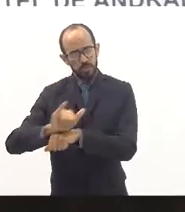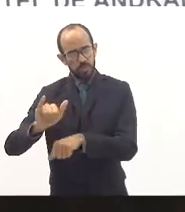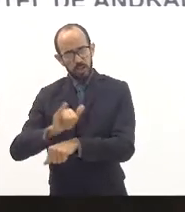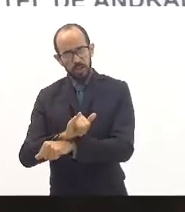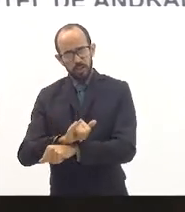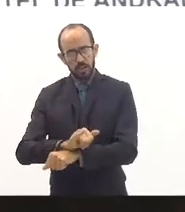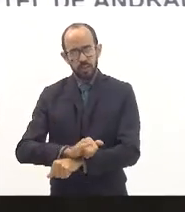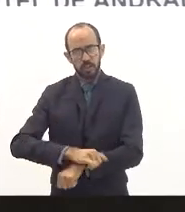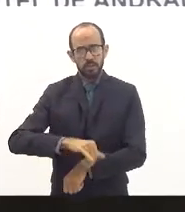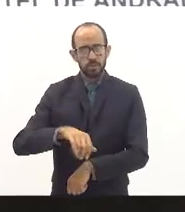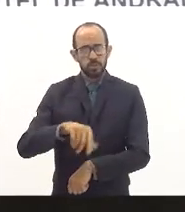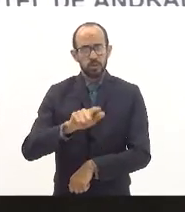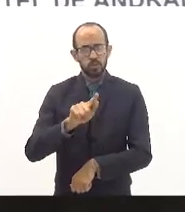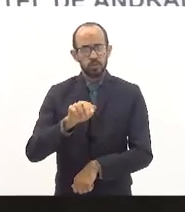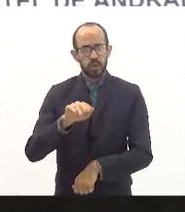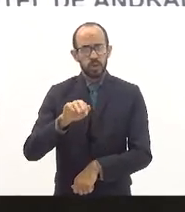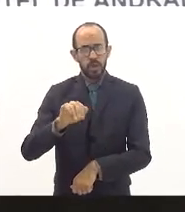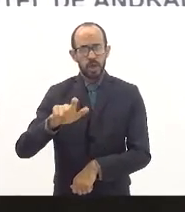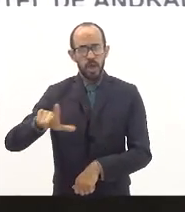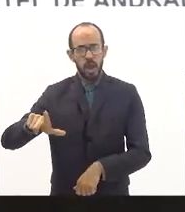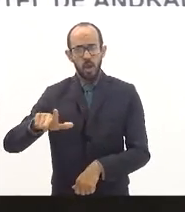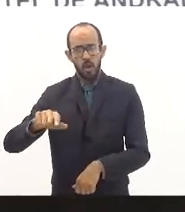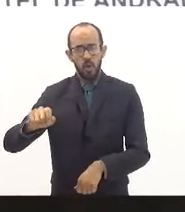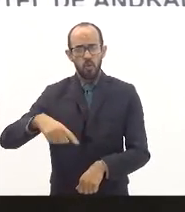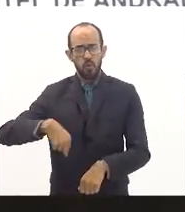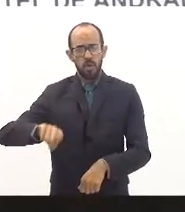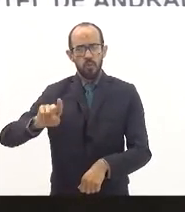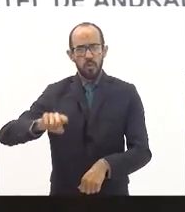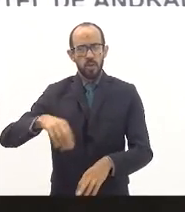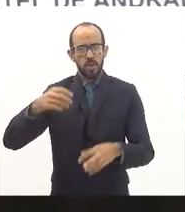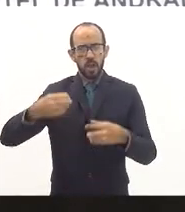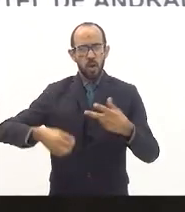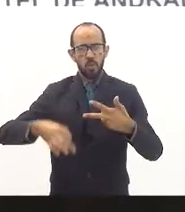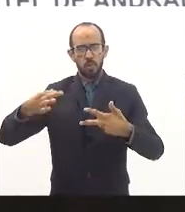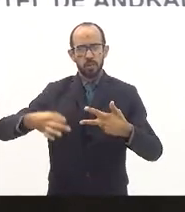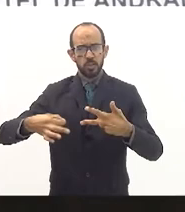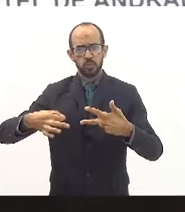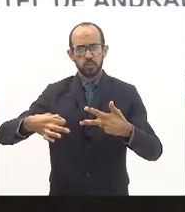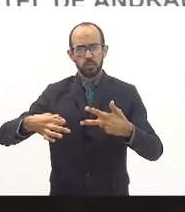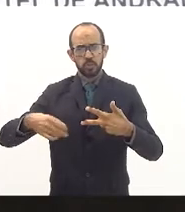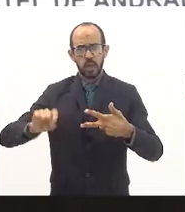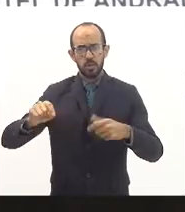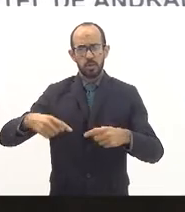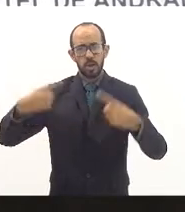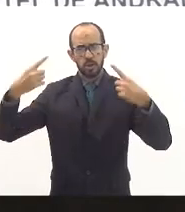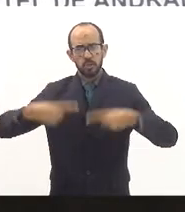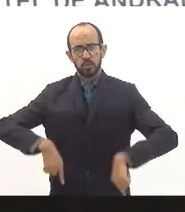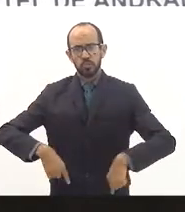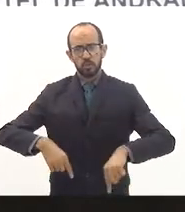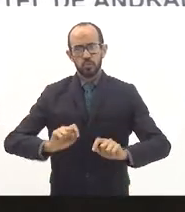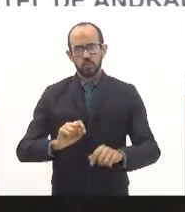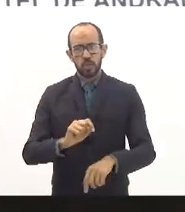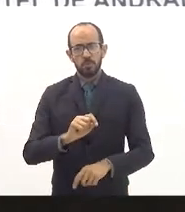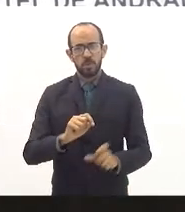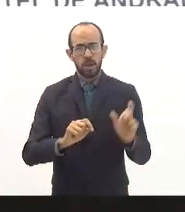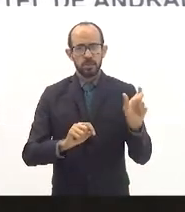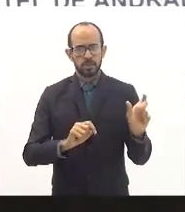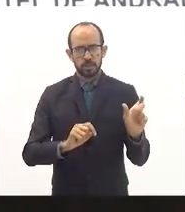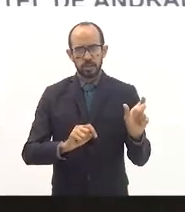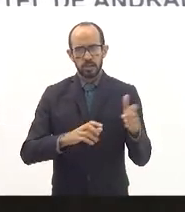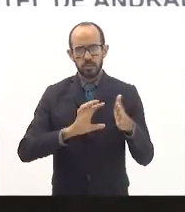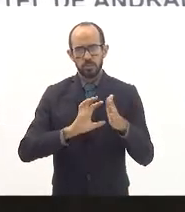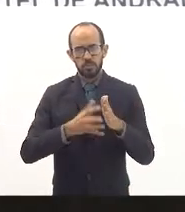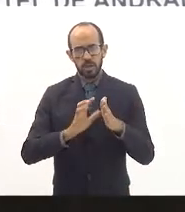general Golbery, levou aos tribunais a disputa pela sigla do partido, que acabou